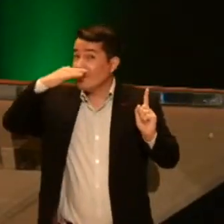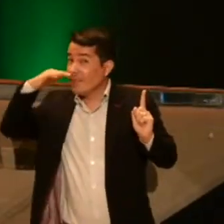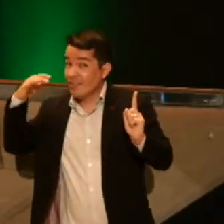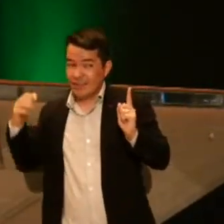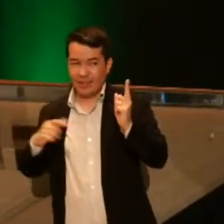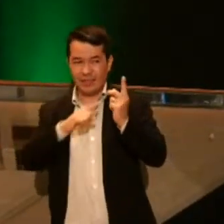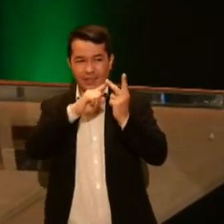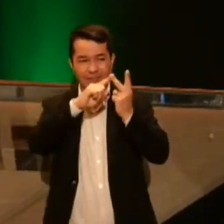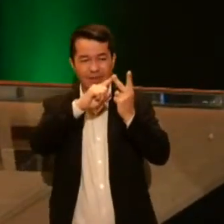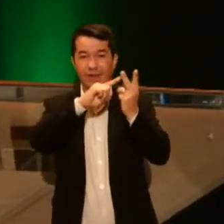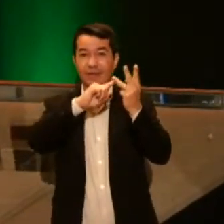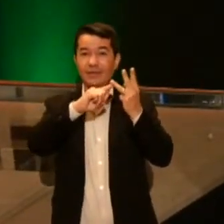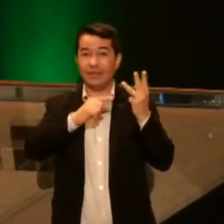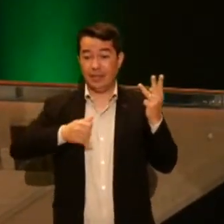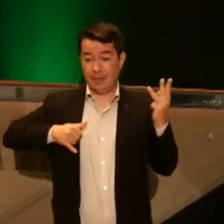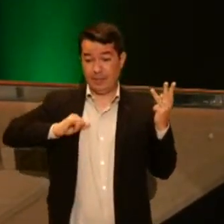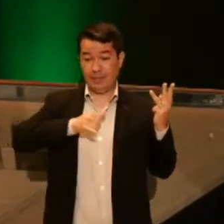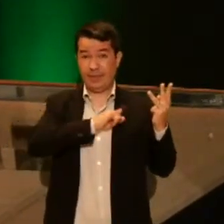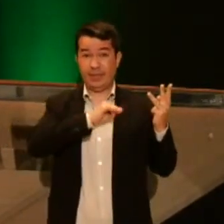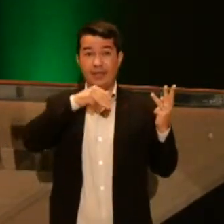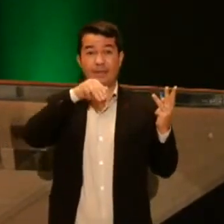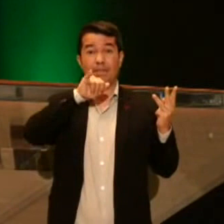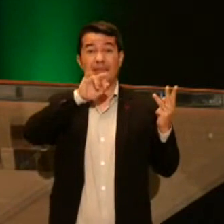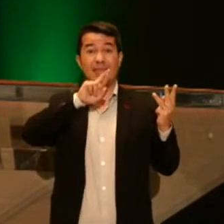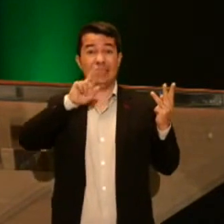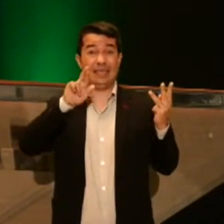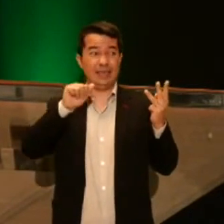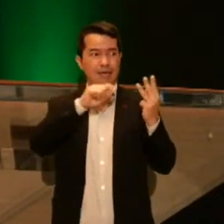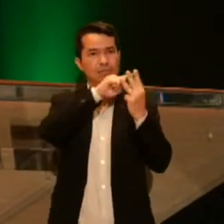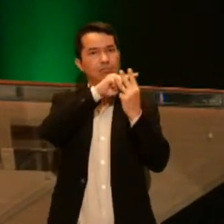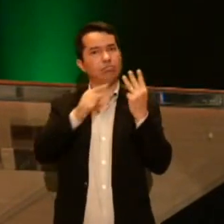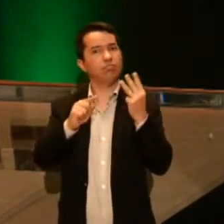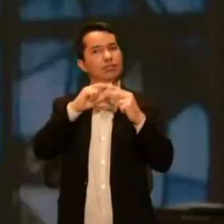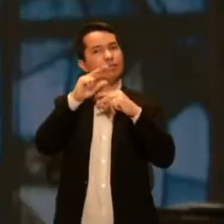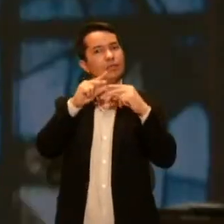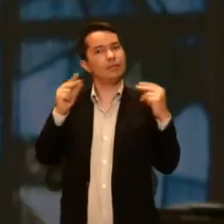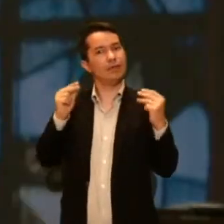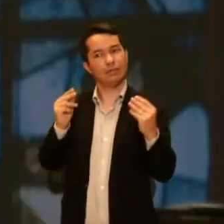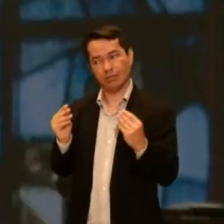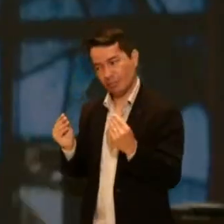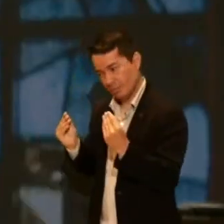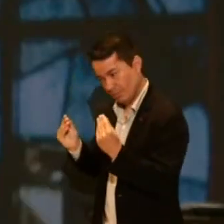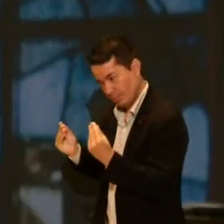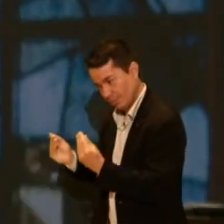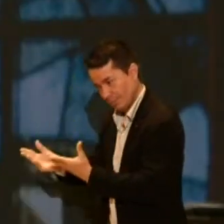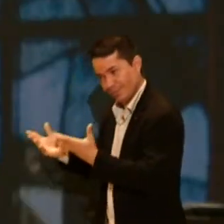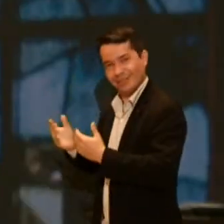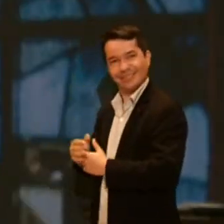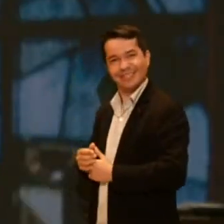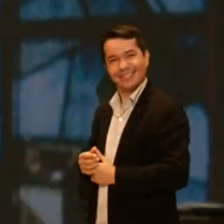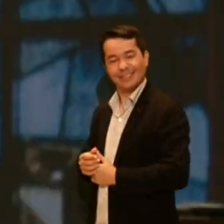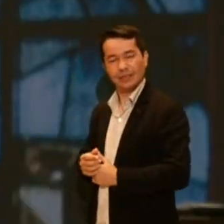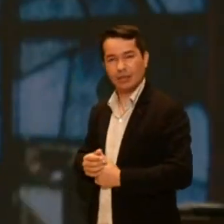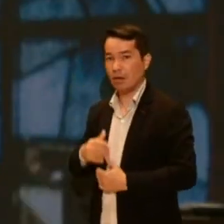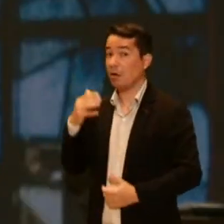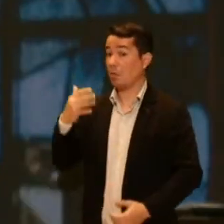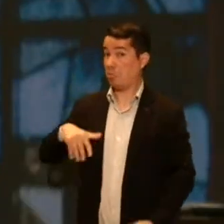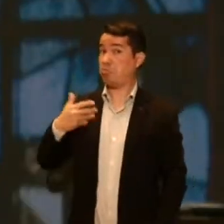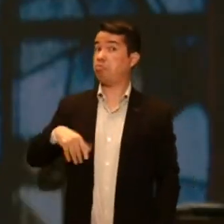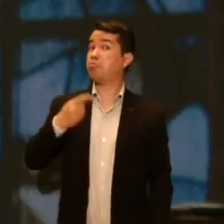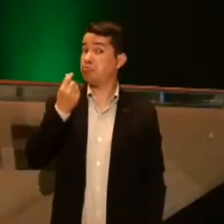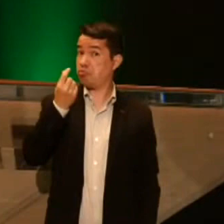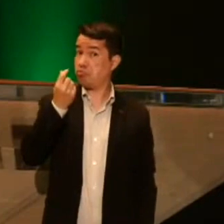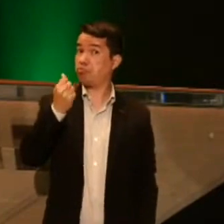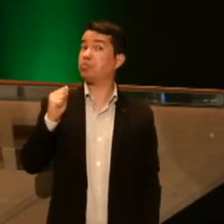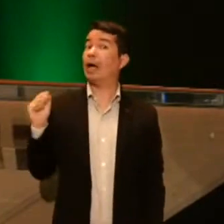dias. Era caro, gente. Não era barato. Eles fizeram tudo isso. Mas para esses homens,